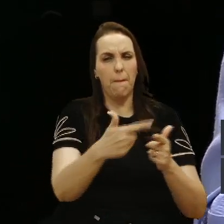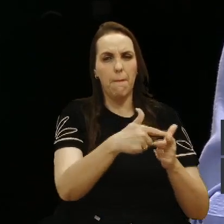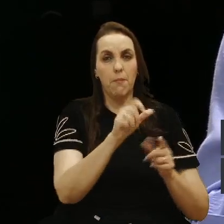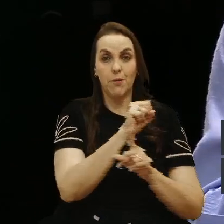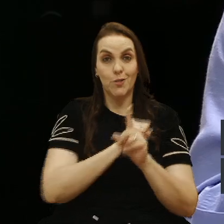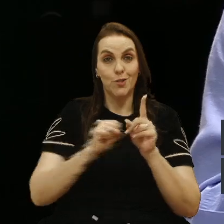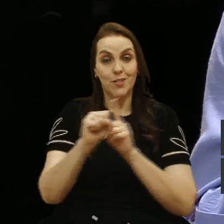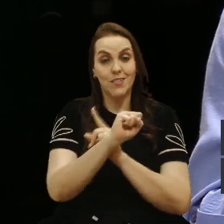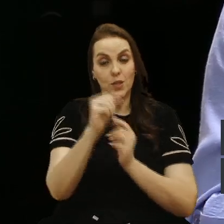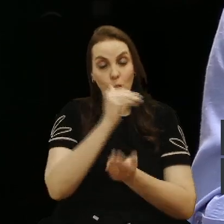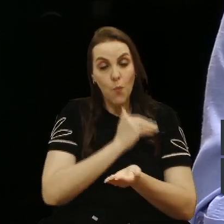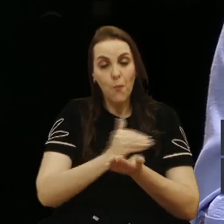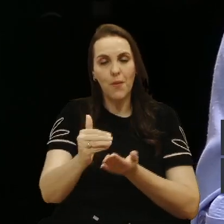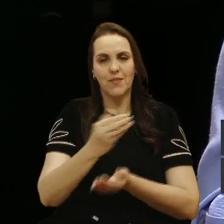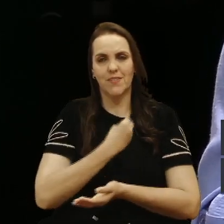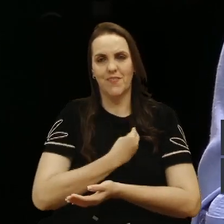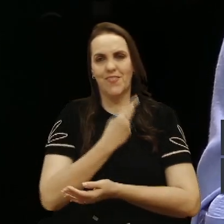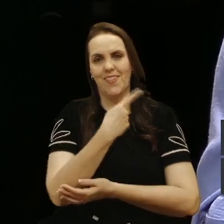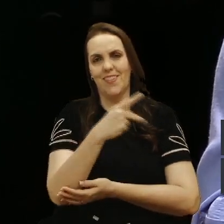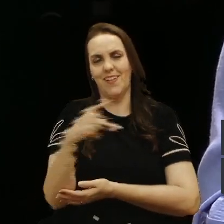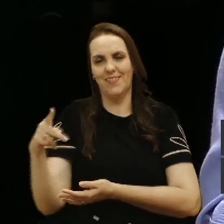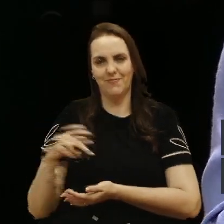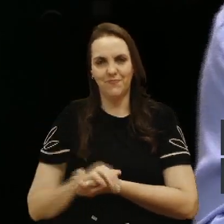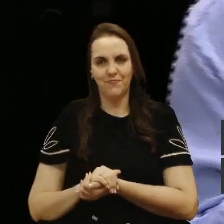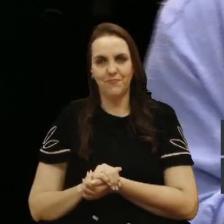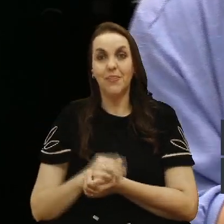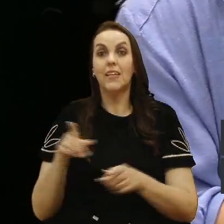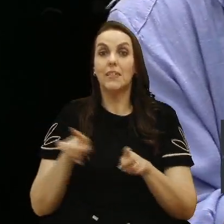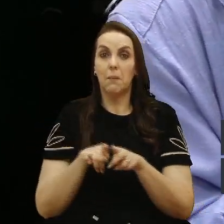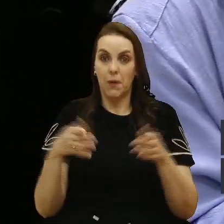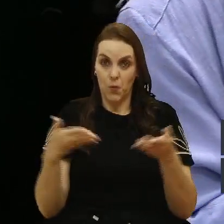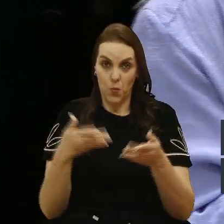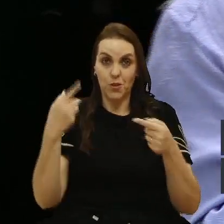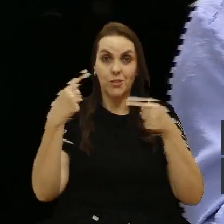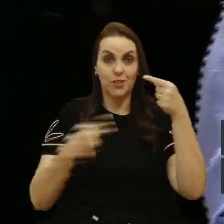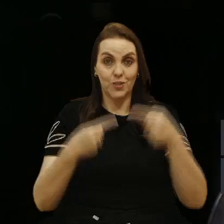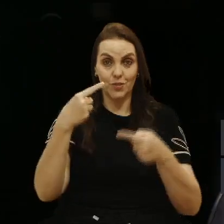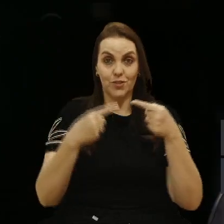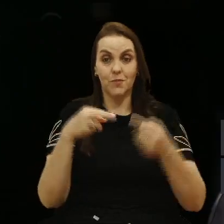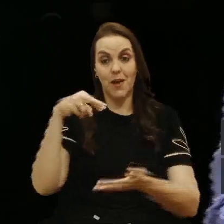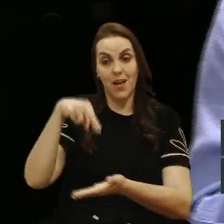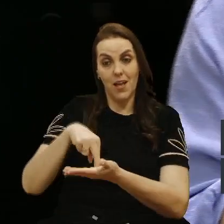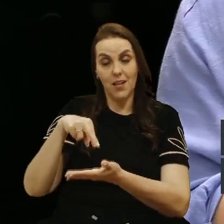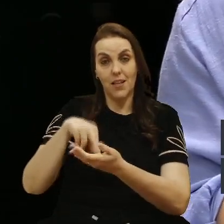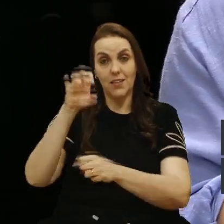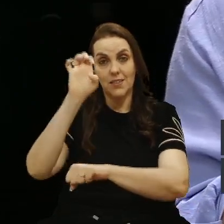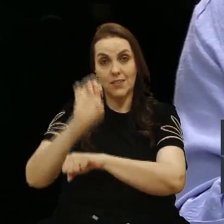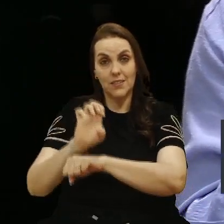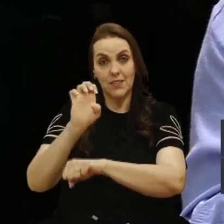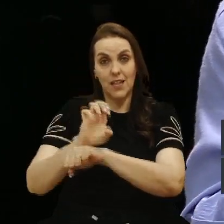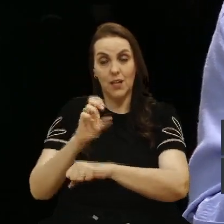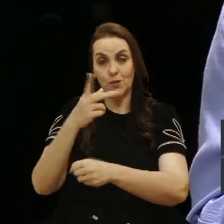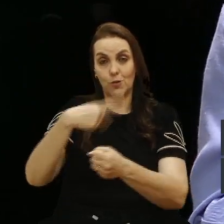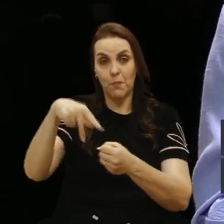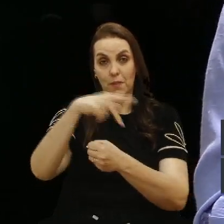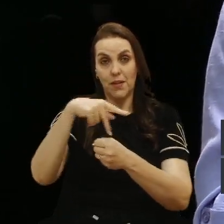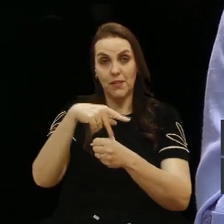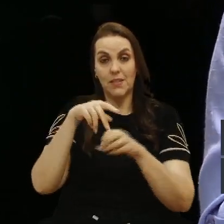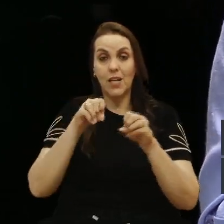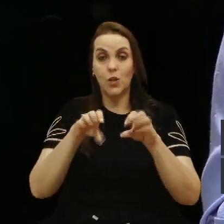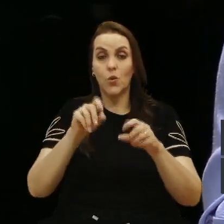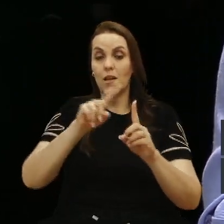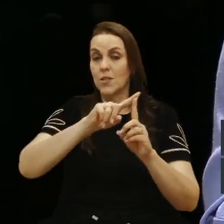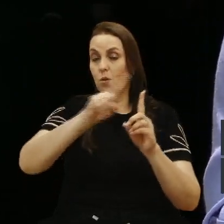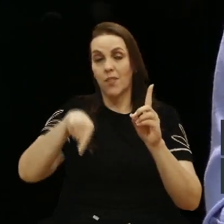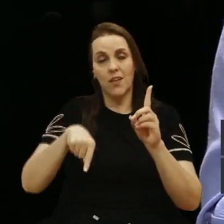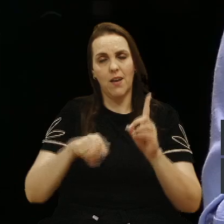início da vida. E também hoje nós teríamos que estar discutindo a realidade de alguns estados já do nosso país, educação de tempo integral,